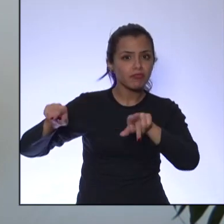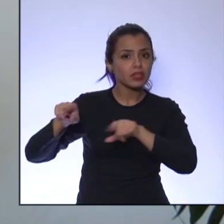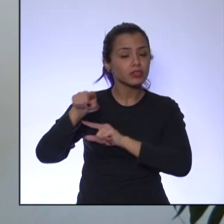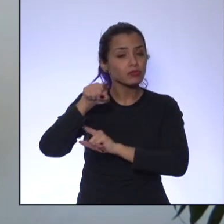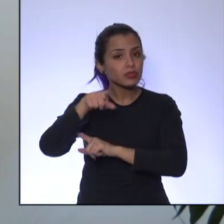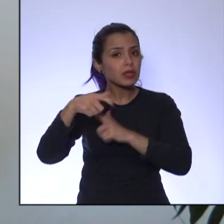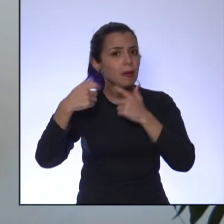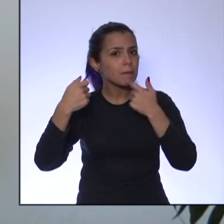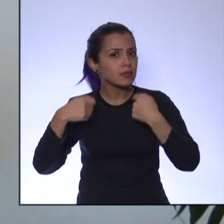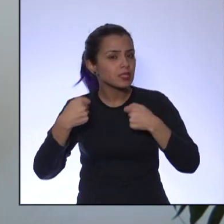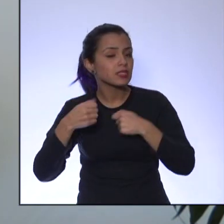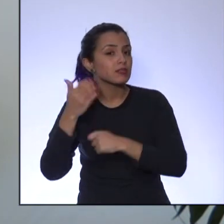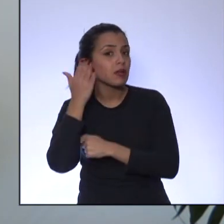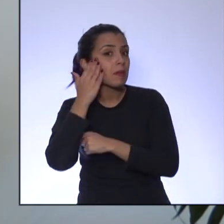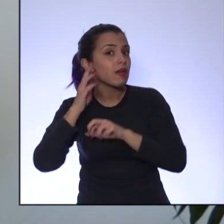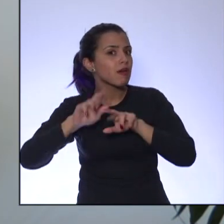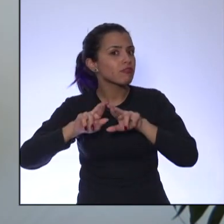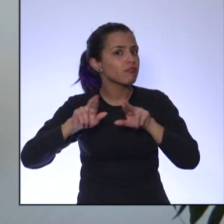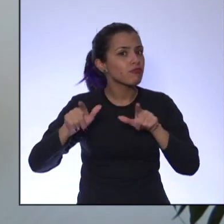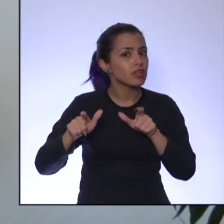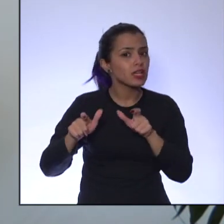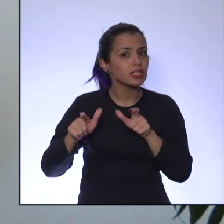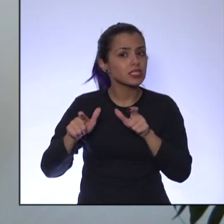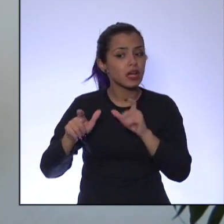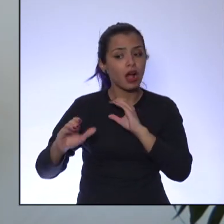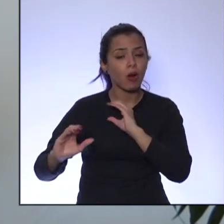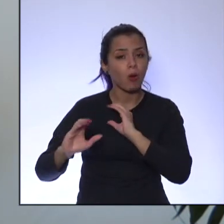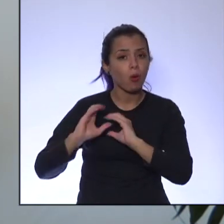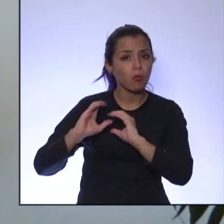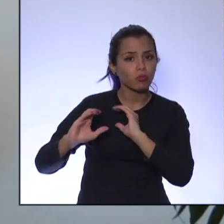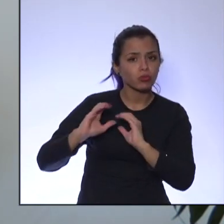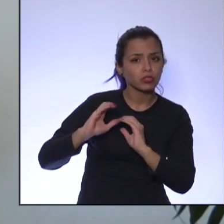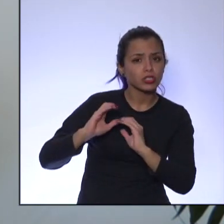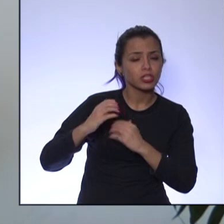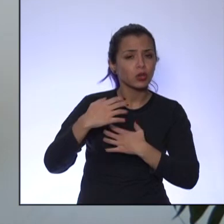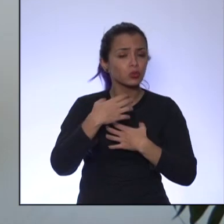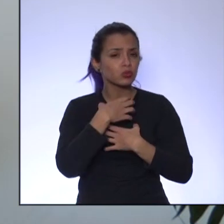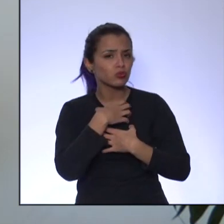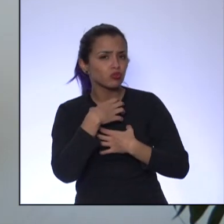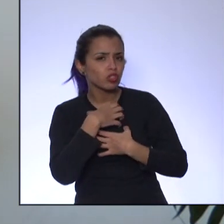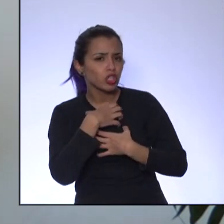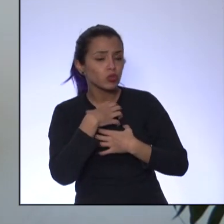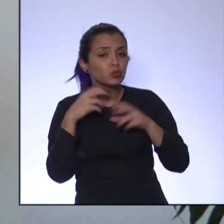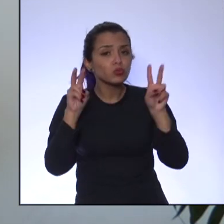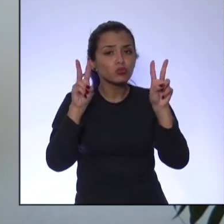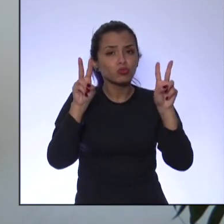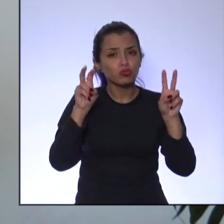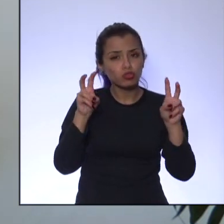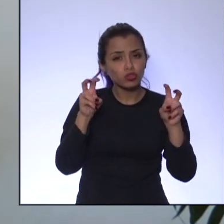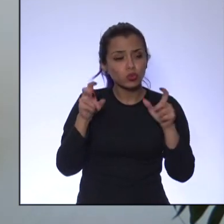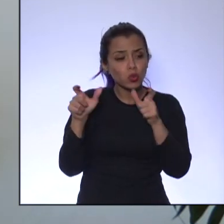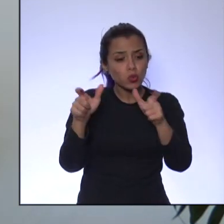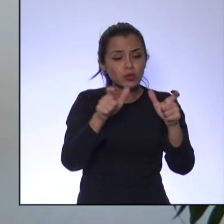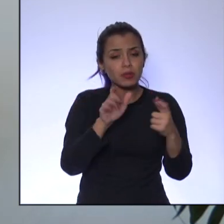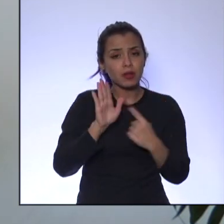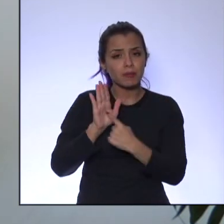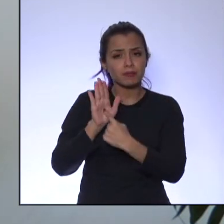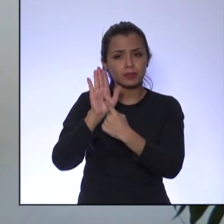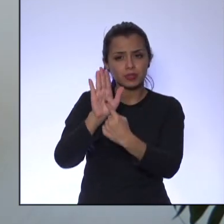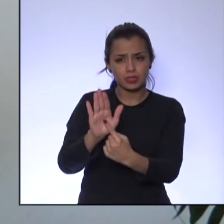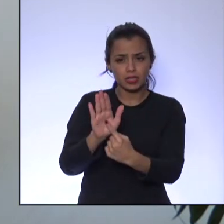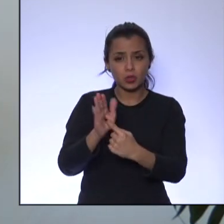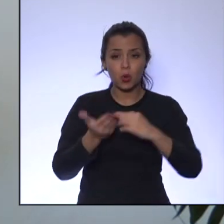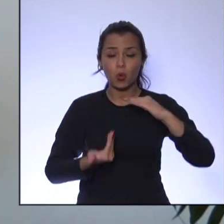que eles comunicam, a sua temporalidade, título, espaço representado, seus limites,